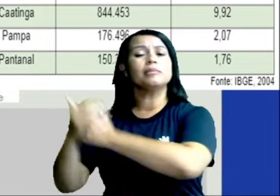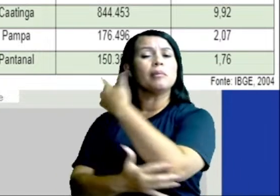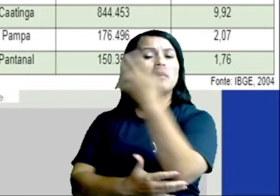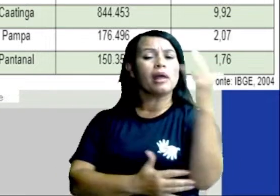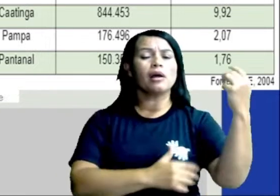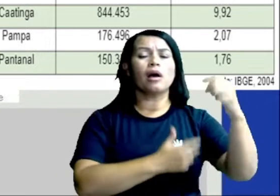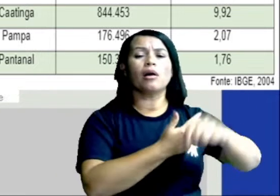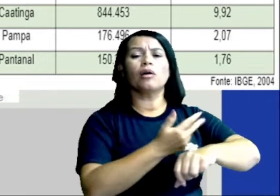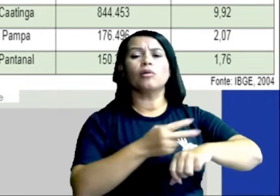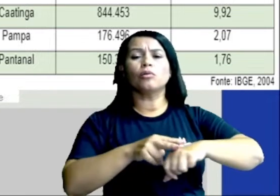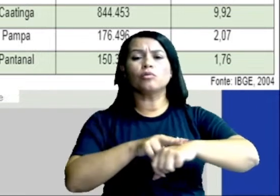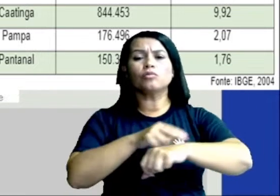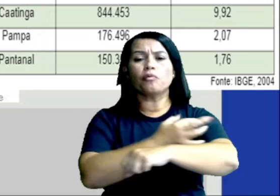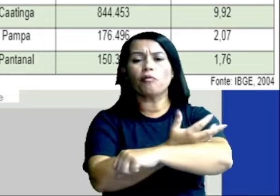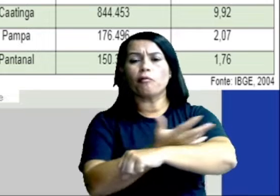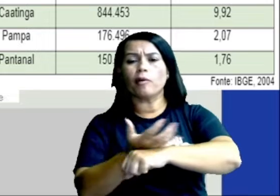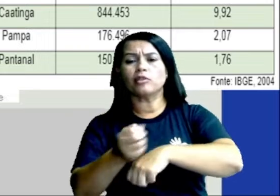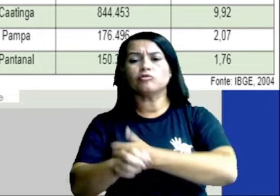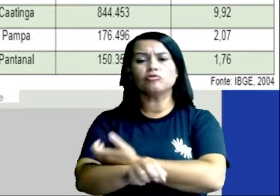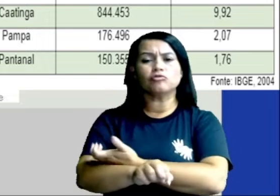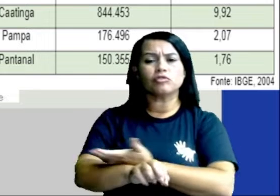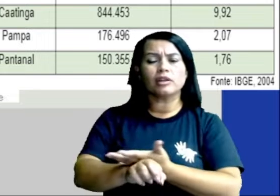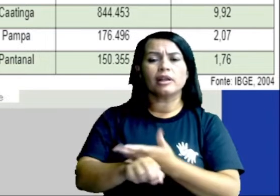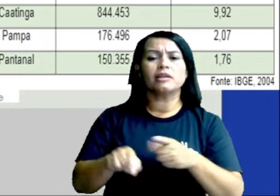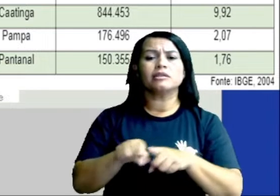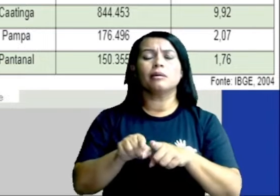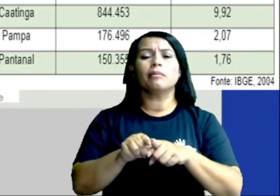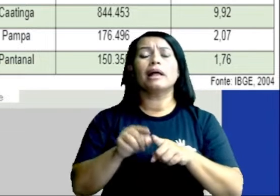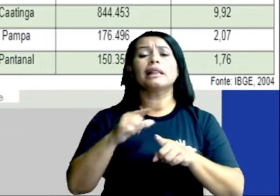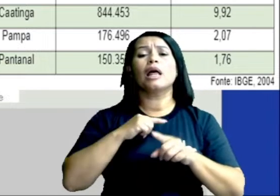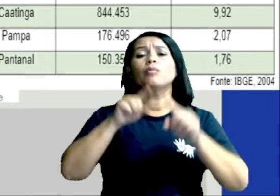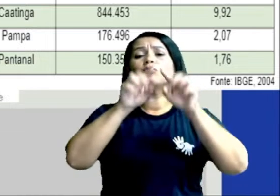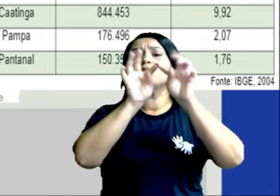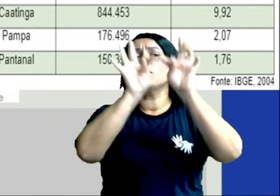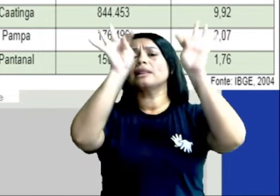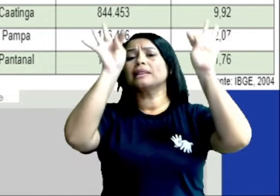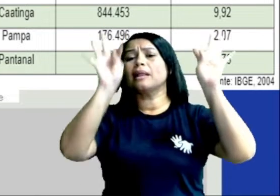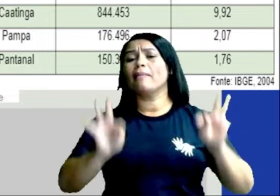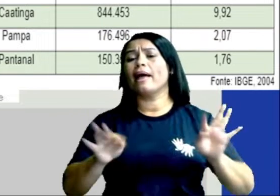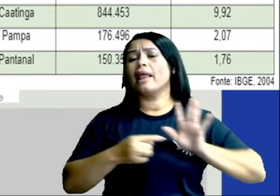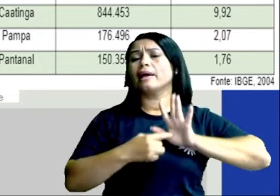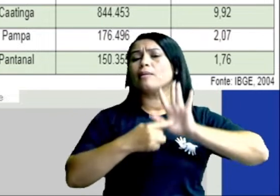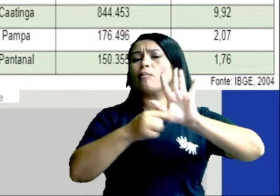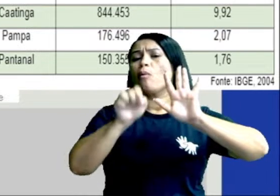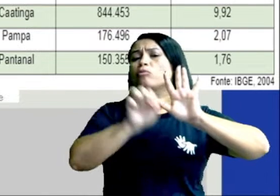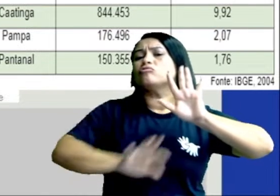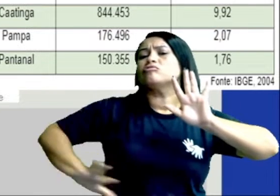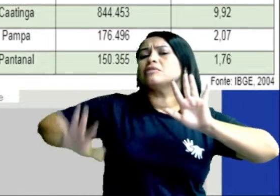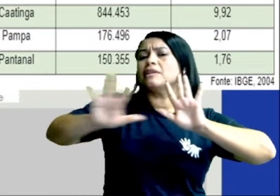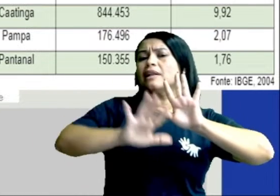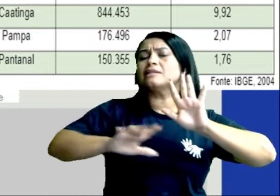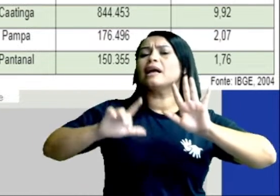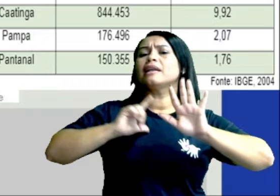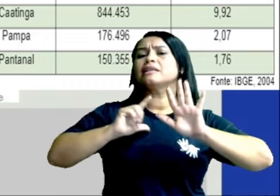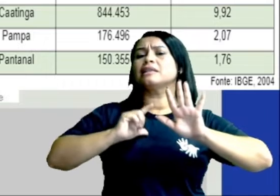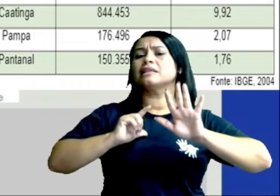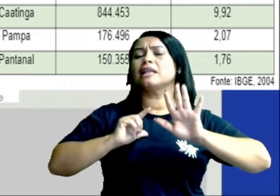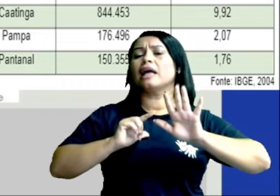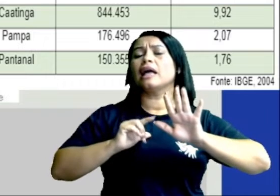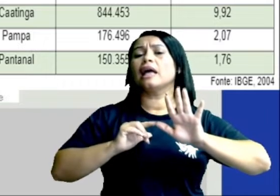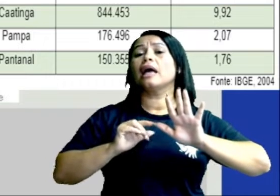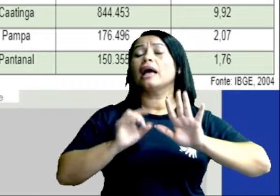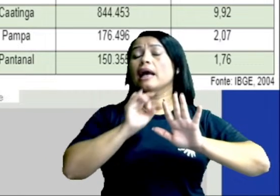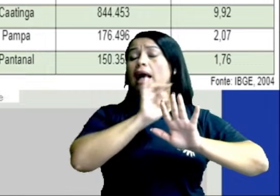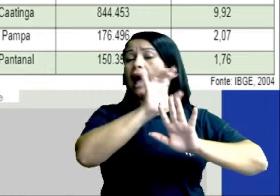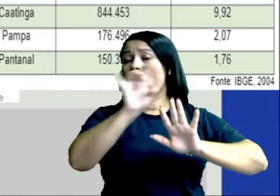aqui a gente tem uma tabela que mostra as áreas, né, ocupadas por esse território, por cada